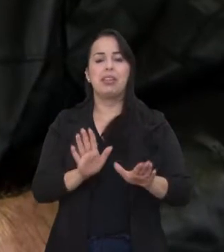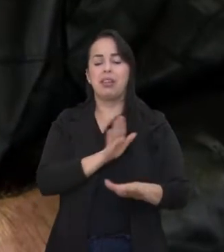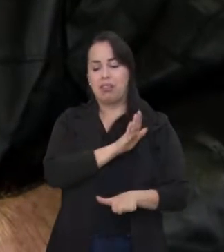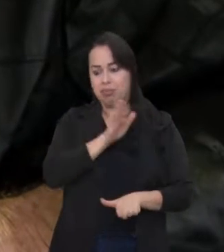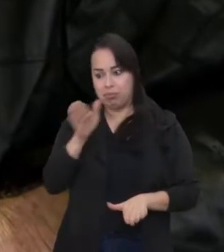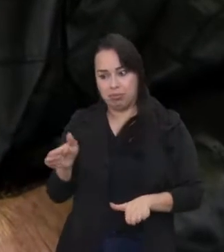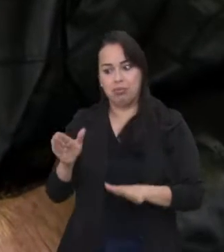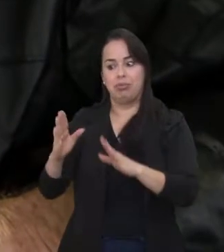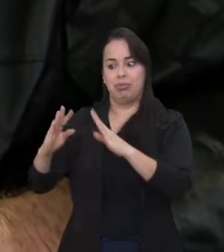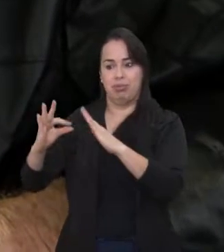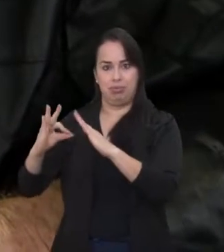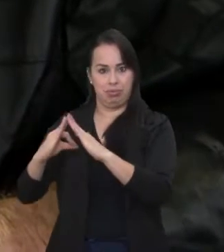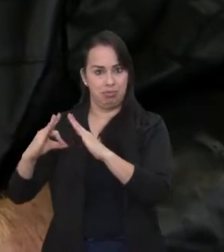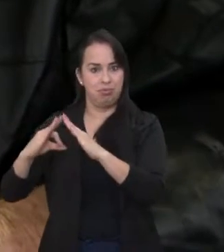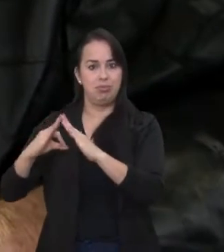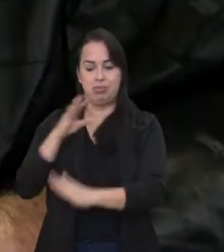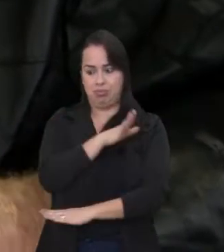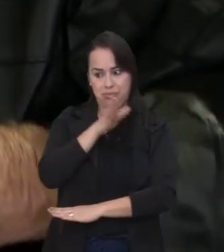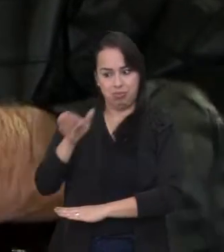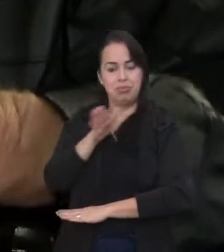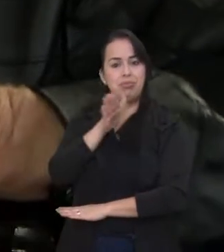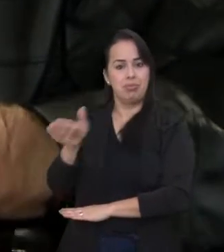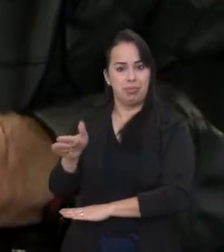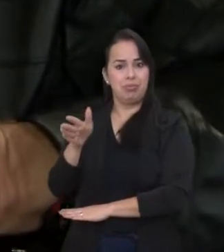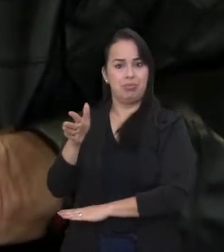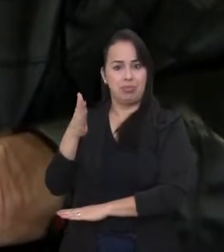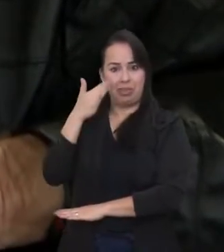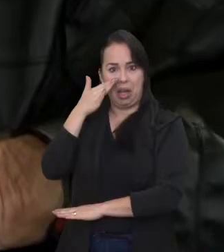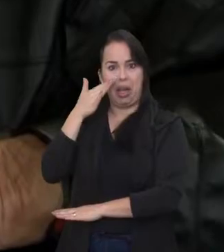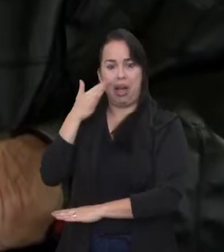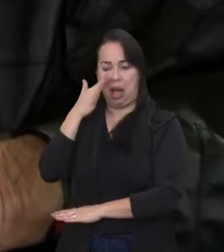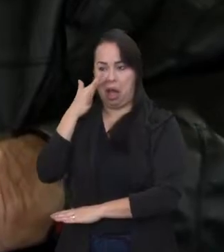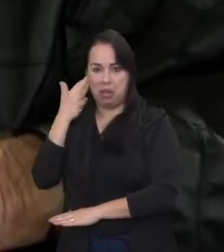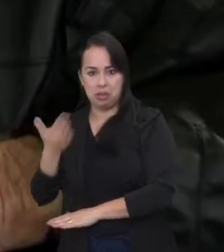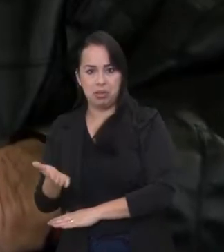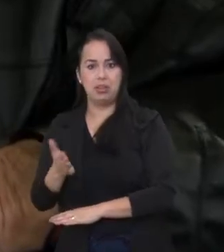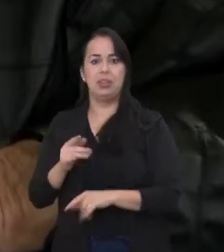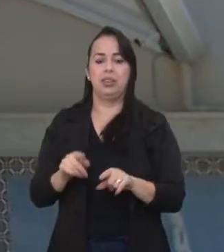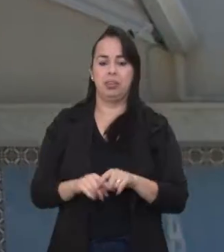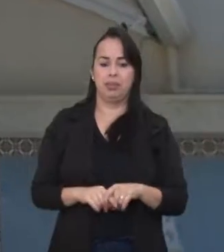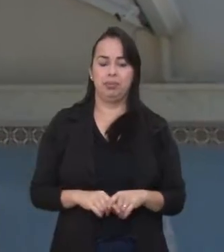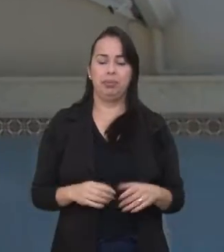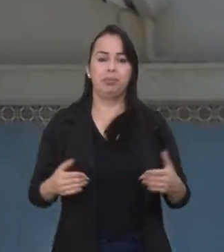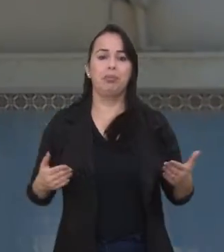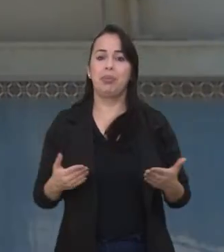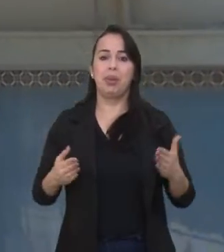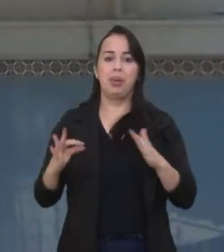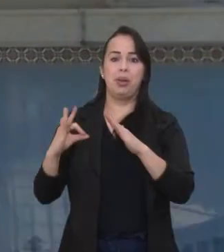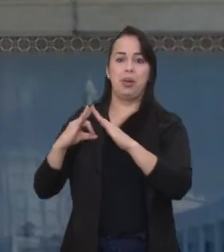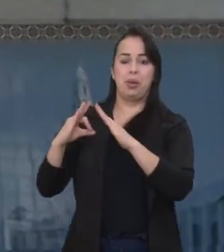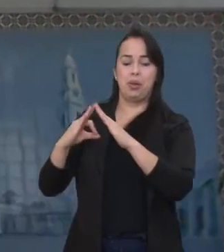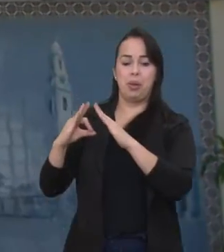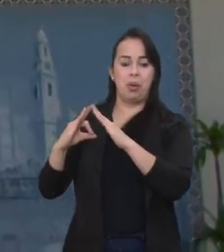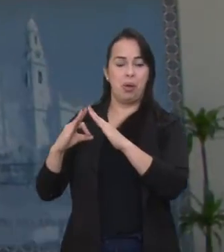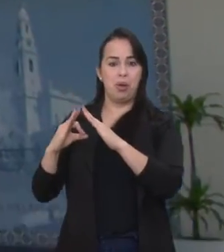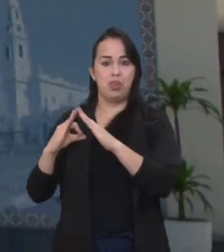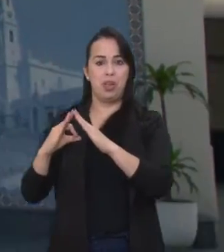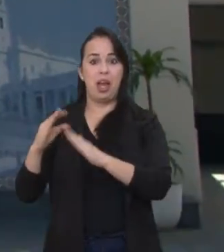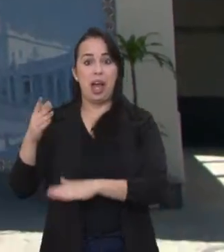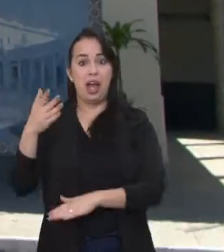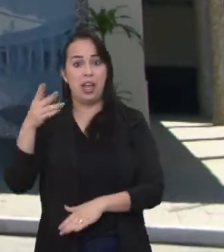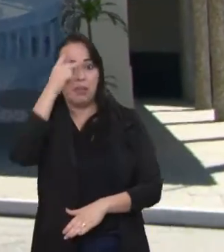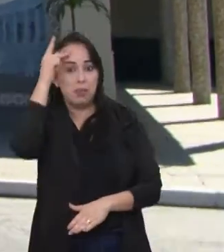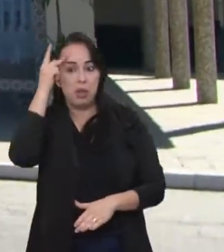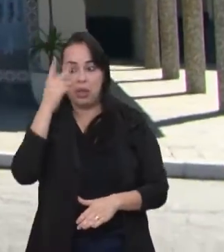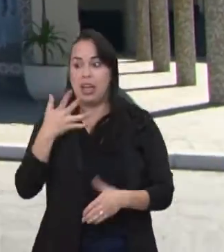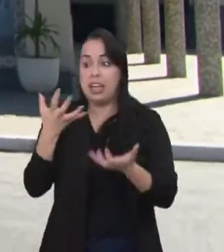prestigiando a igreja. É muito interessante ver esse prestigiamento da igreja em si. Hoje a capela é disputadíssima para a realização